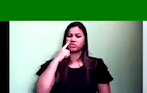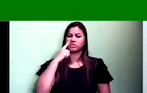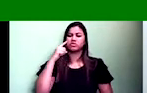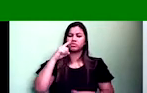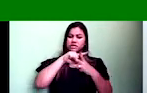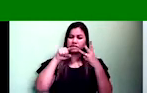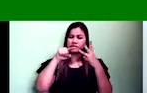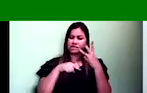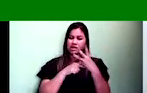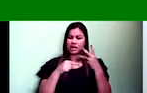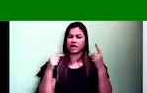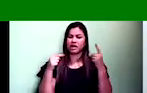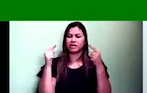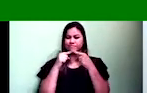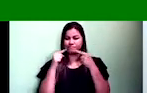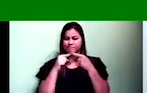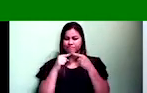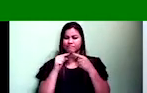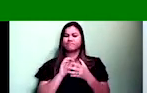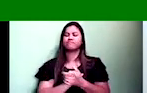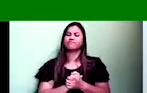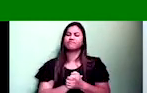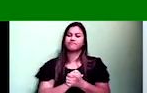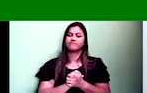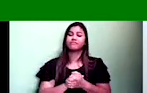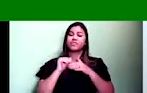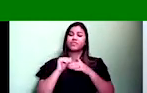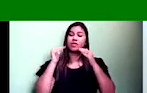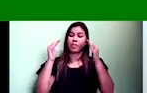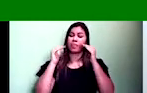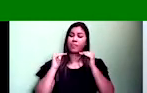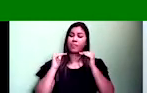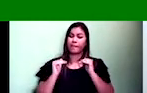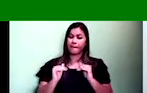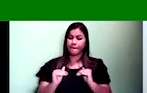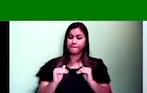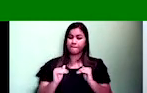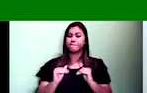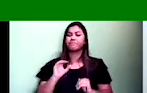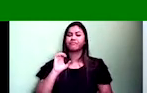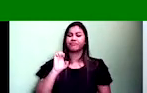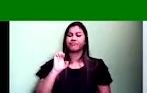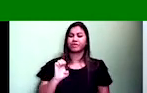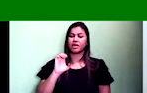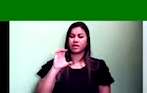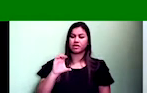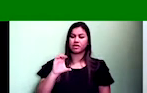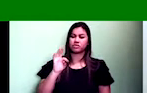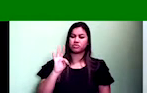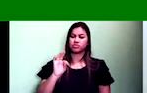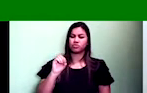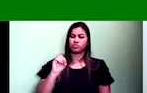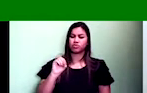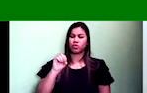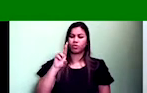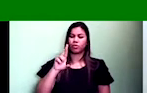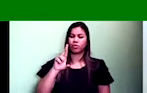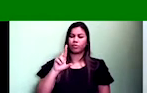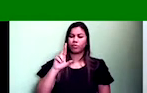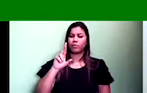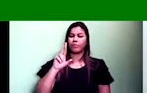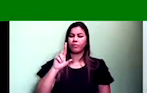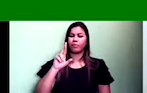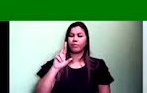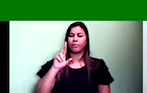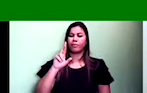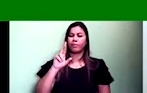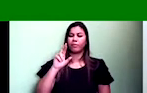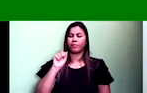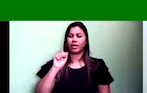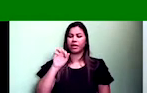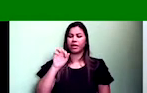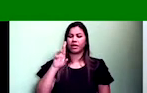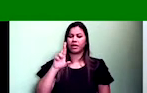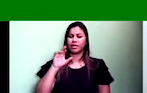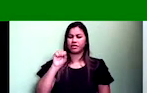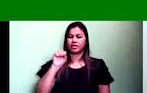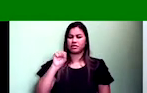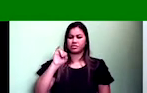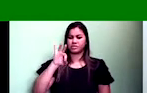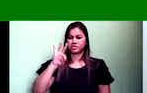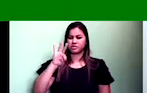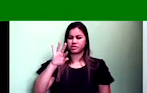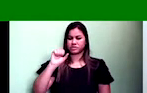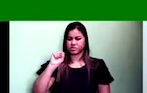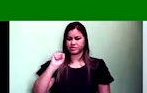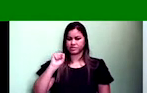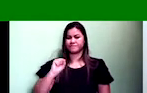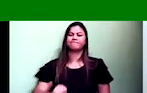giardias. Ectoparasitas, como falamos já lá atrás, a escabiose, que é a sarna, e a pediculose, o chato.